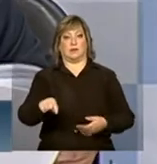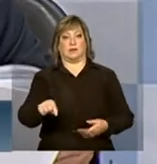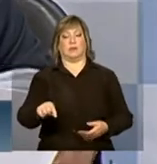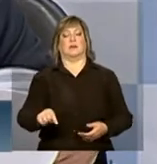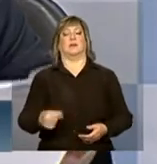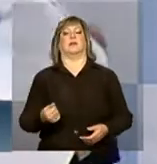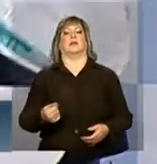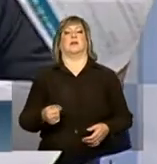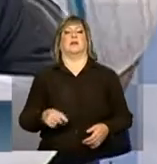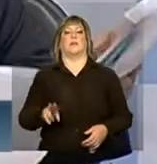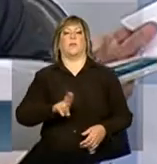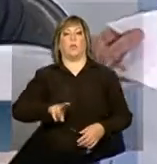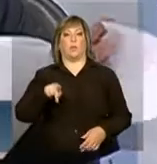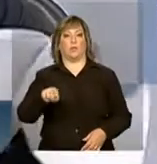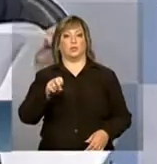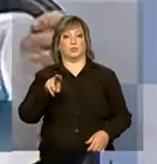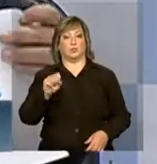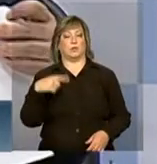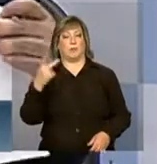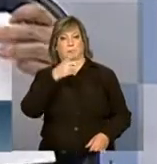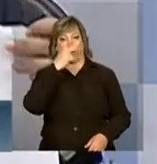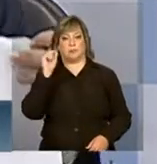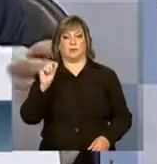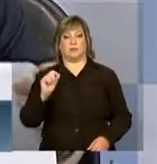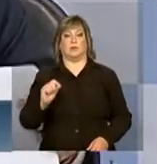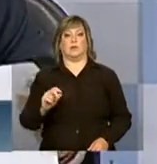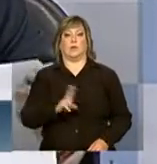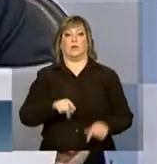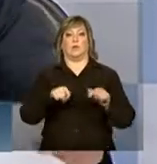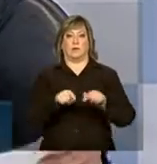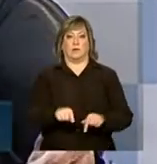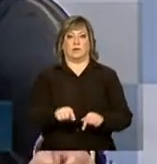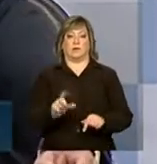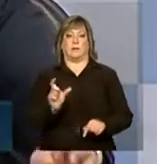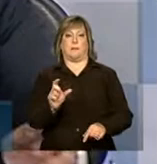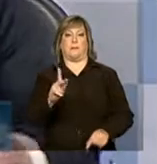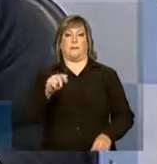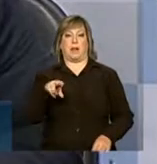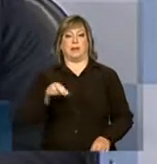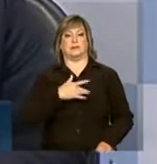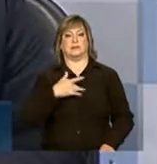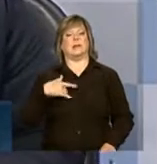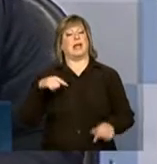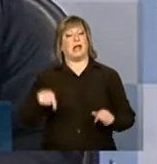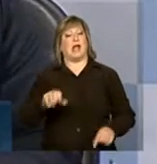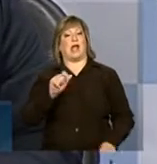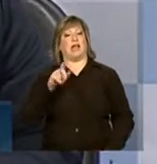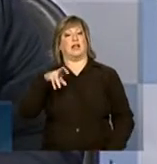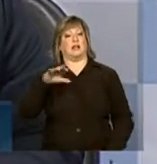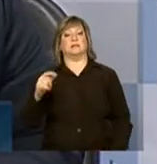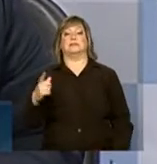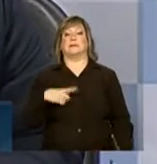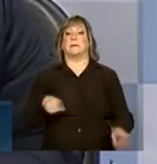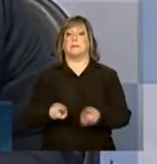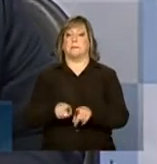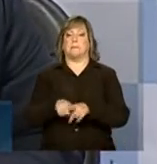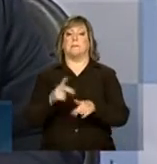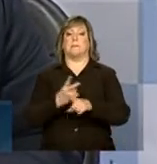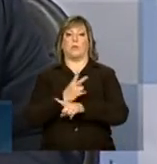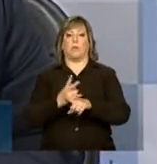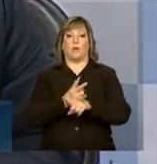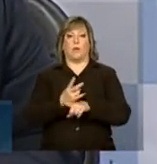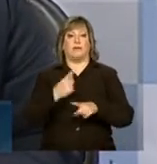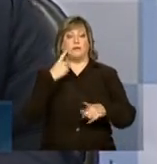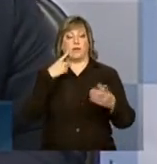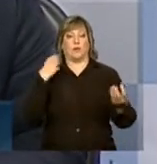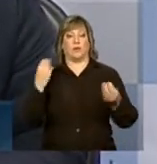de serviços do SUS pelos beneficiários de plano de saúde. Além disso, a agência tem procurado, através da mediação